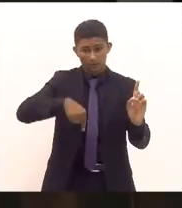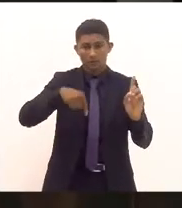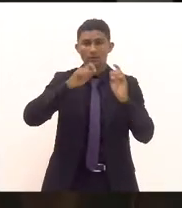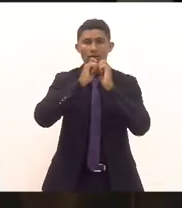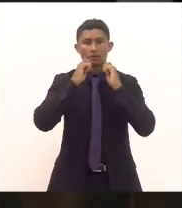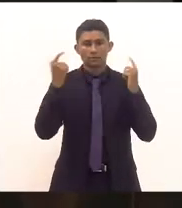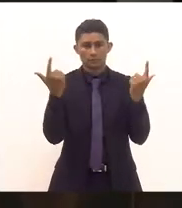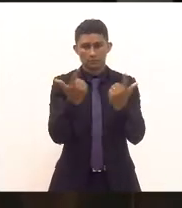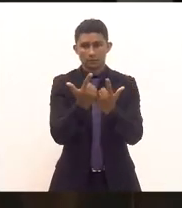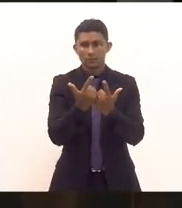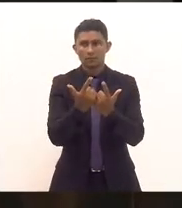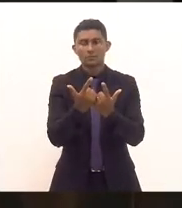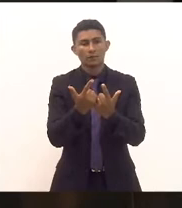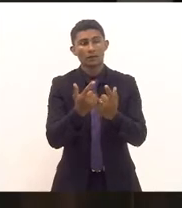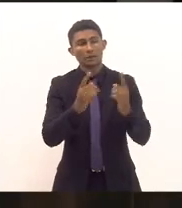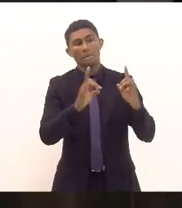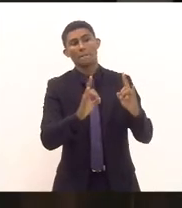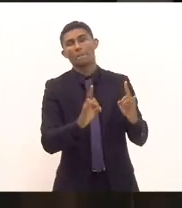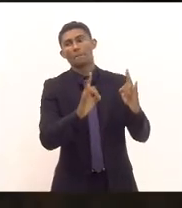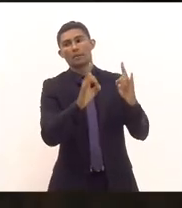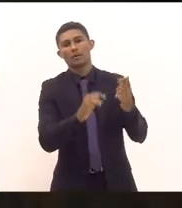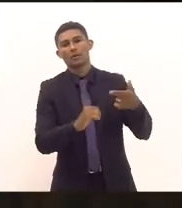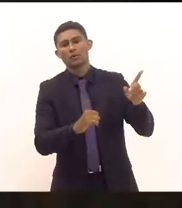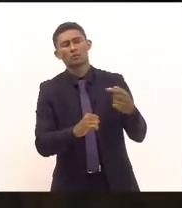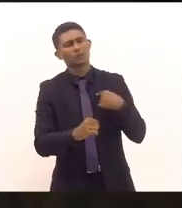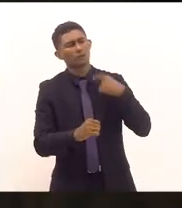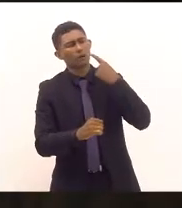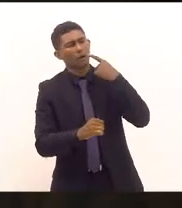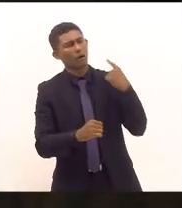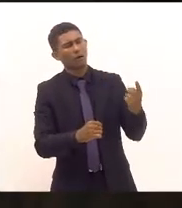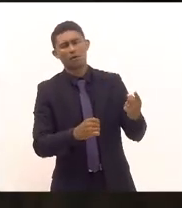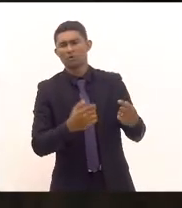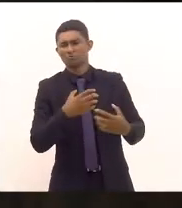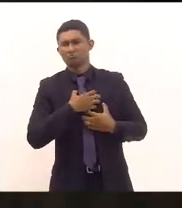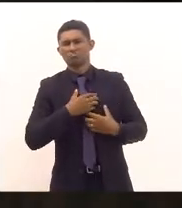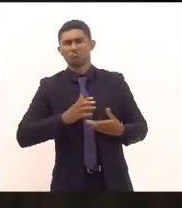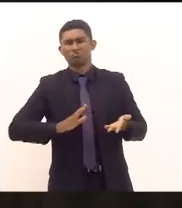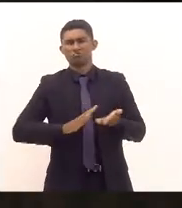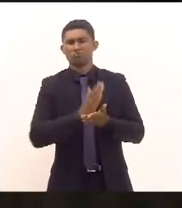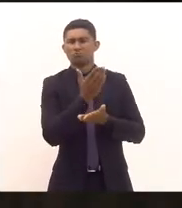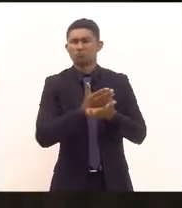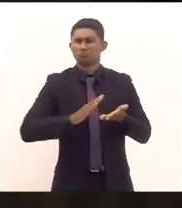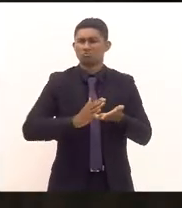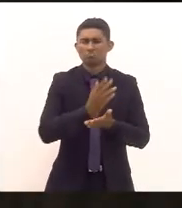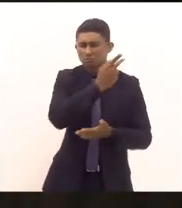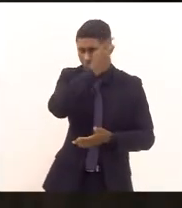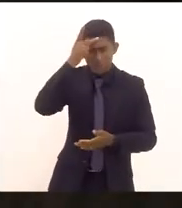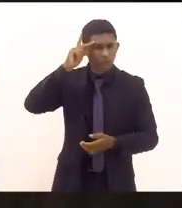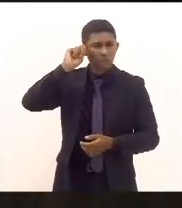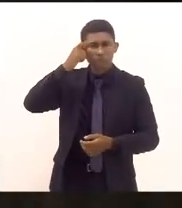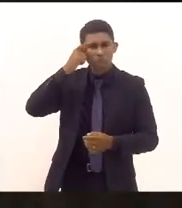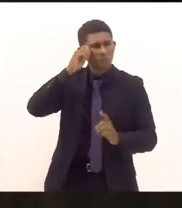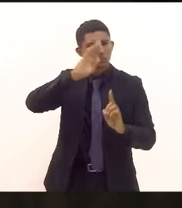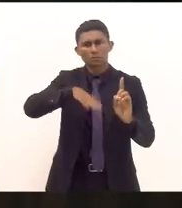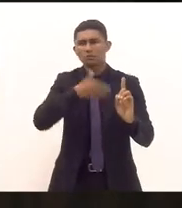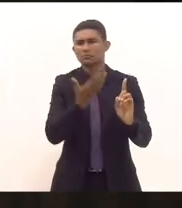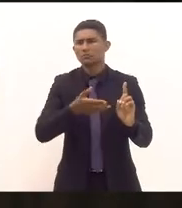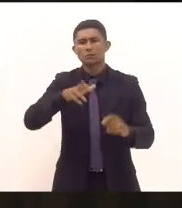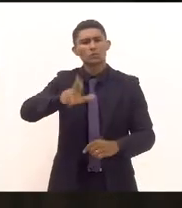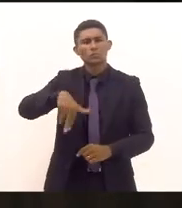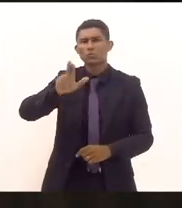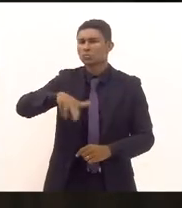Assembleia Legislativa que na verdade era no outro prédio é os casos suprem incomodada eu nunca vi a gente preta sendo homenageada